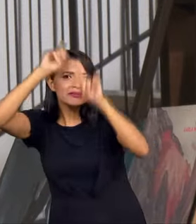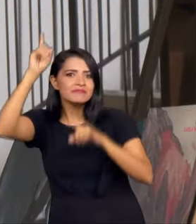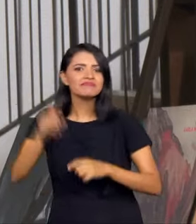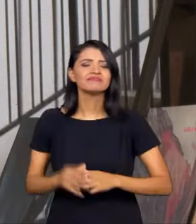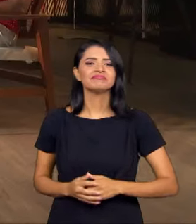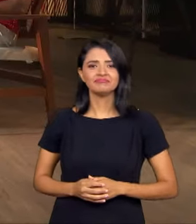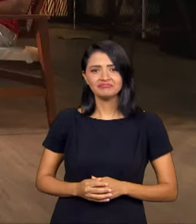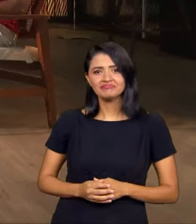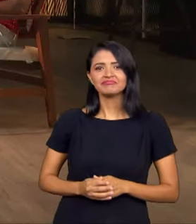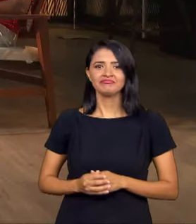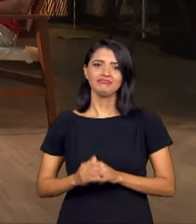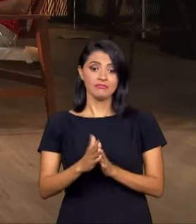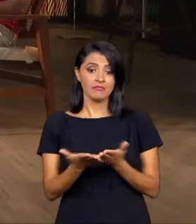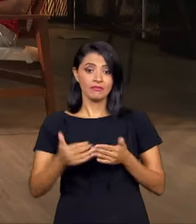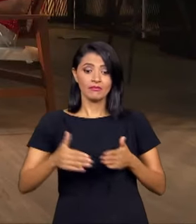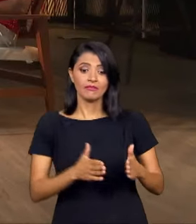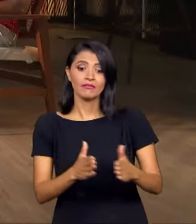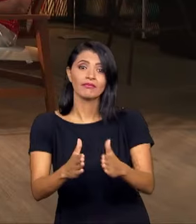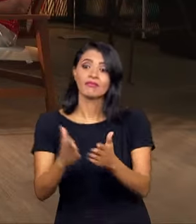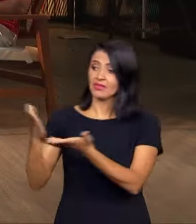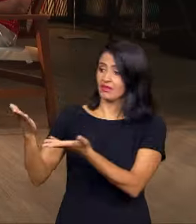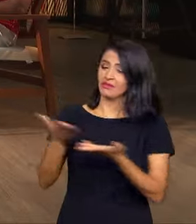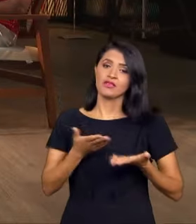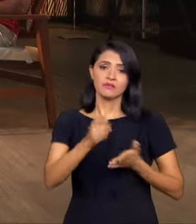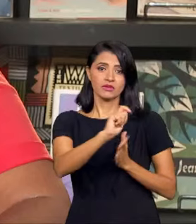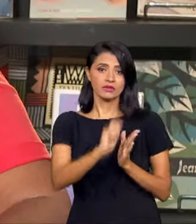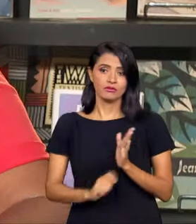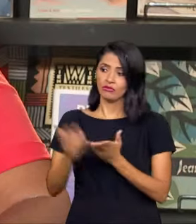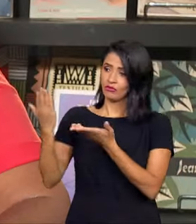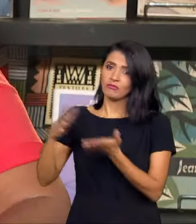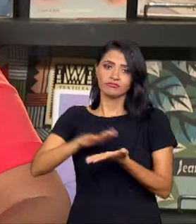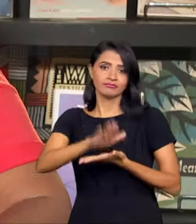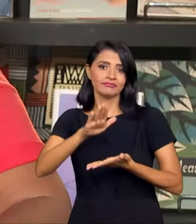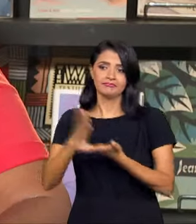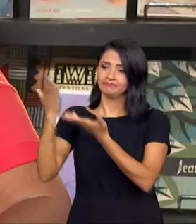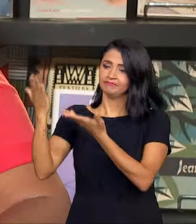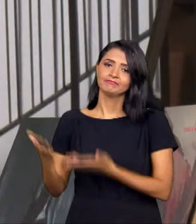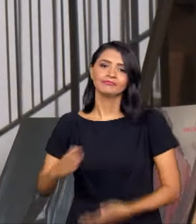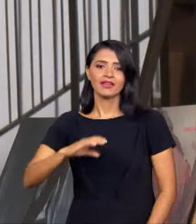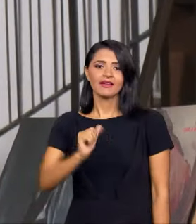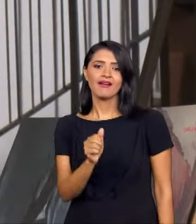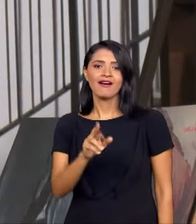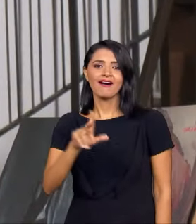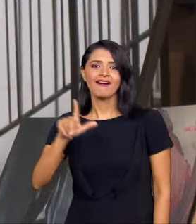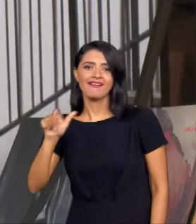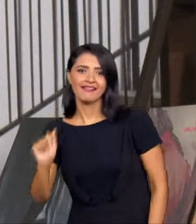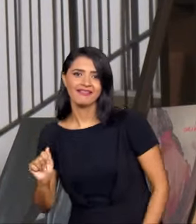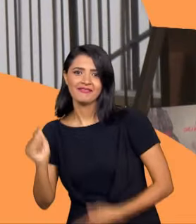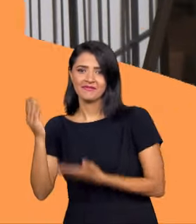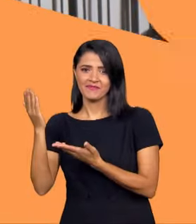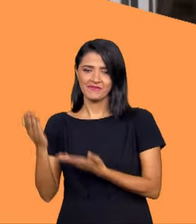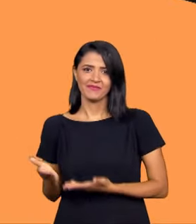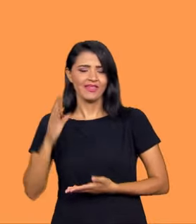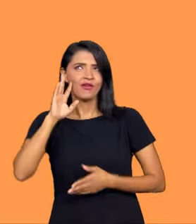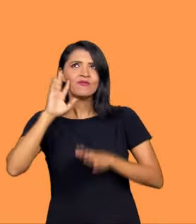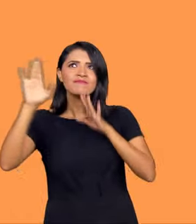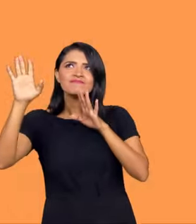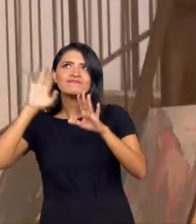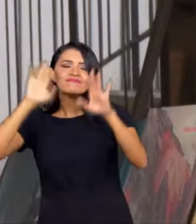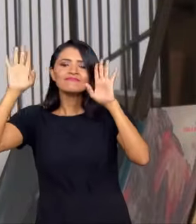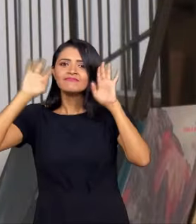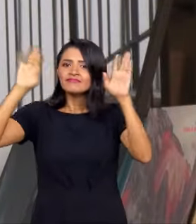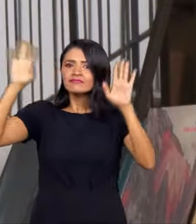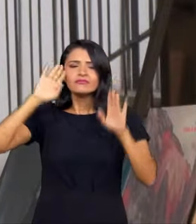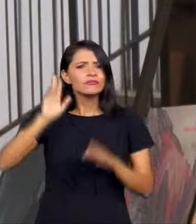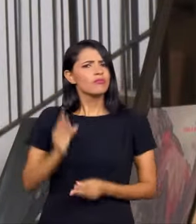da criação. O Trilha de Letras recebe a escritora e publicitária Carla Madeira. Eu